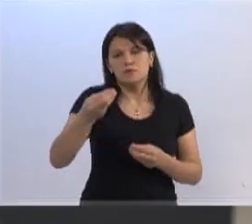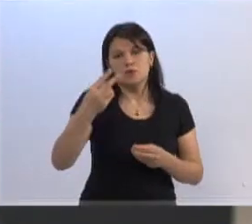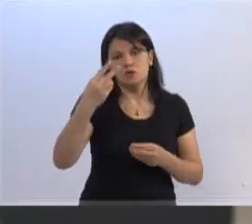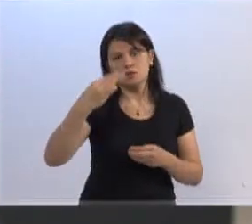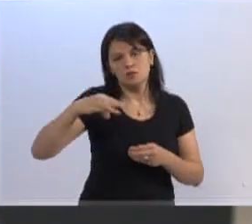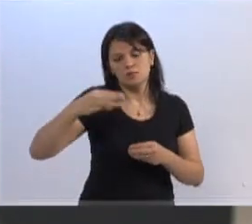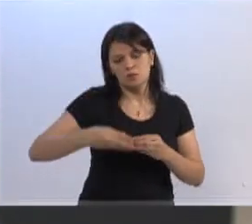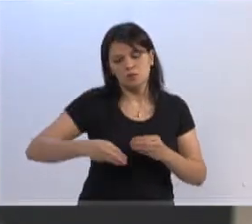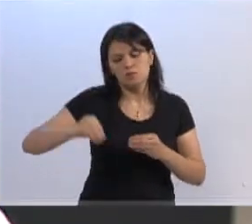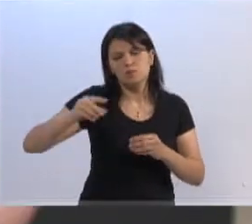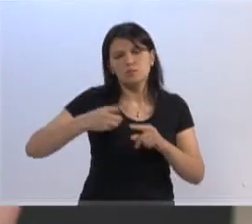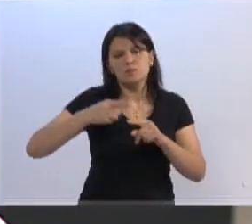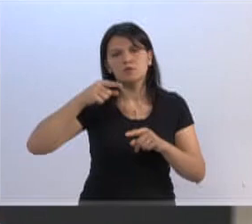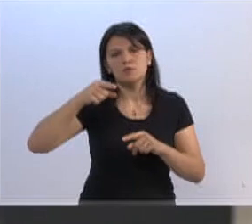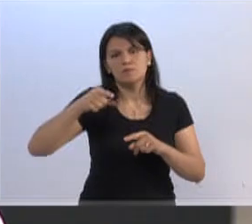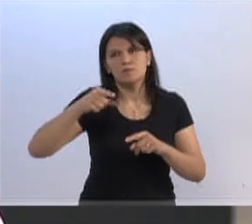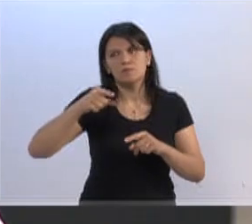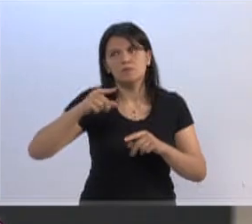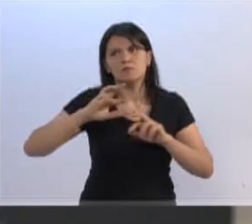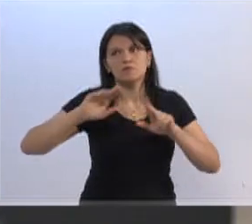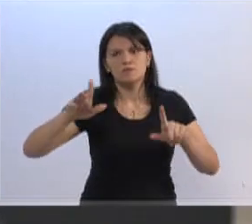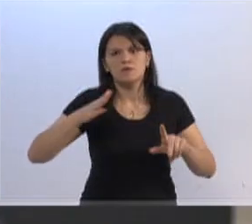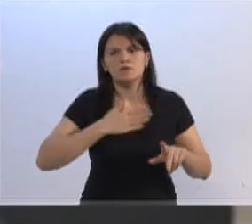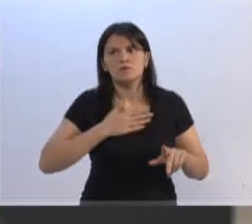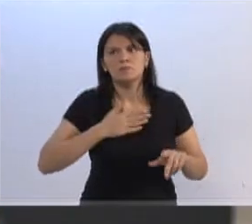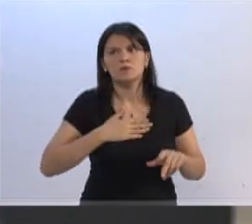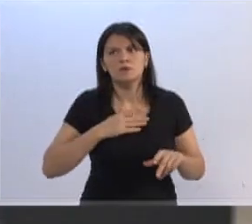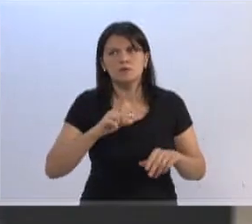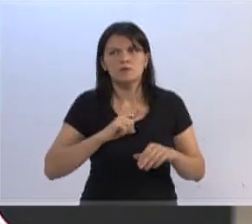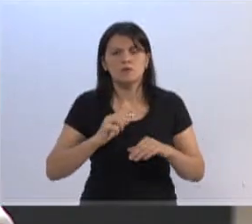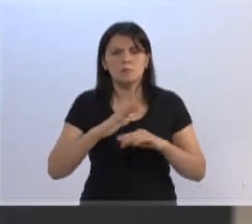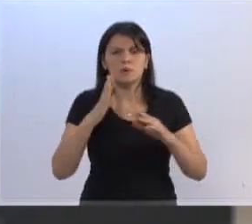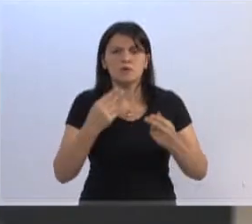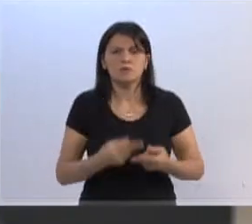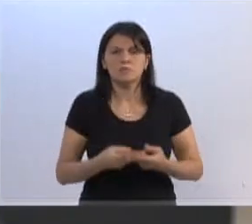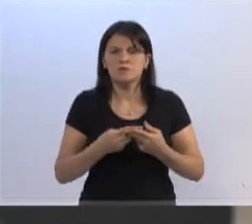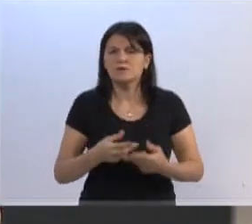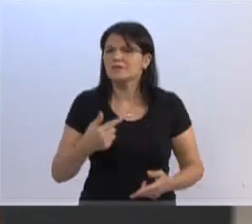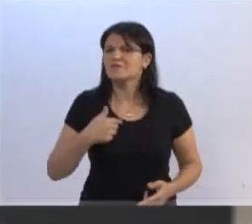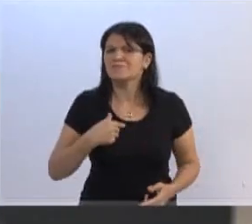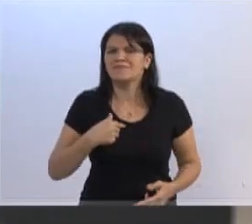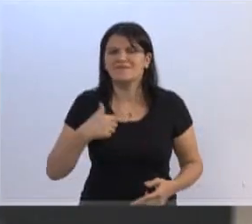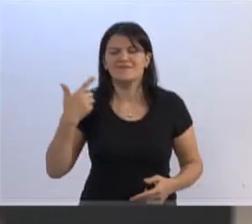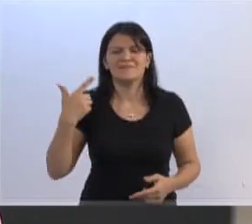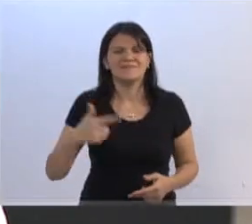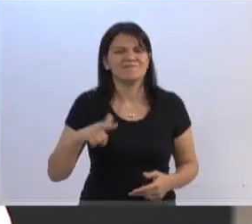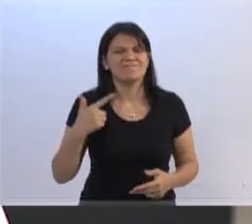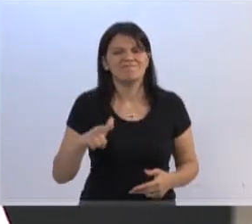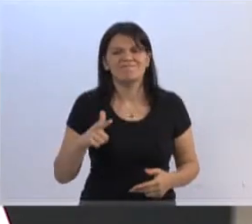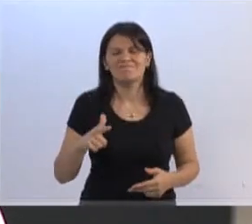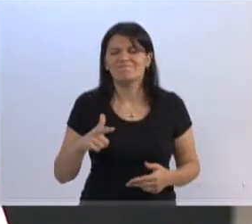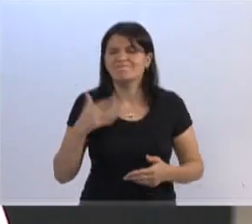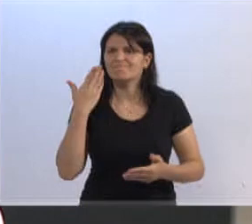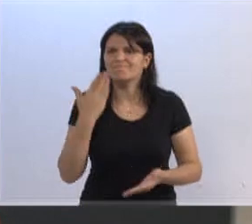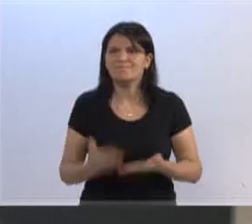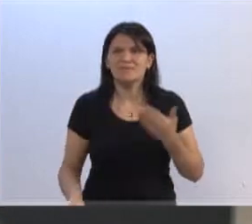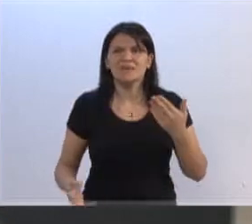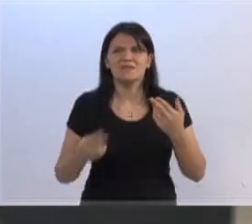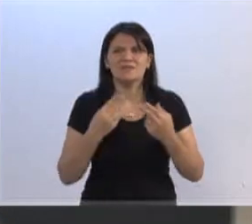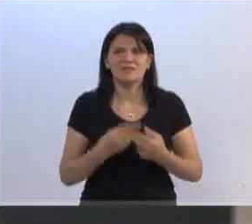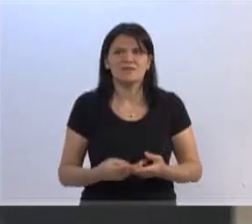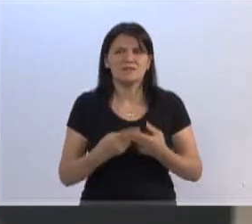minha fala, até porque o senhor, diferente de mim, tem um pouquinho mais de paciência. Eu, infelizmente, quando estou irritado, acabo perdendo um pouco o